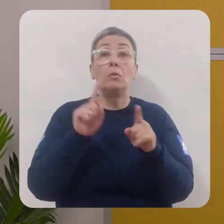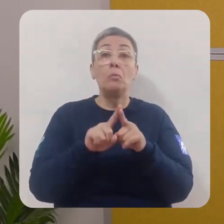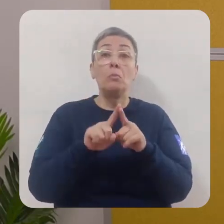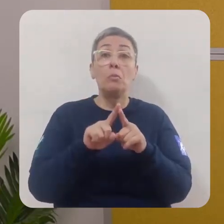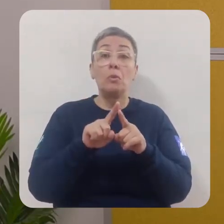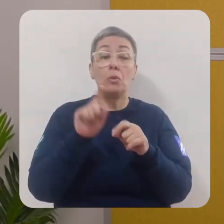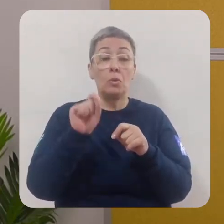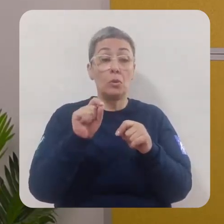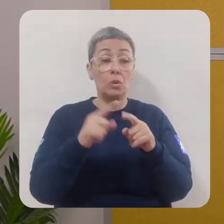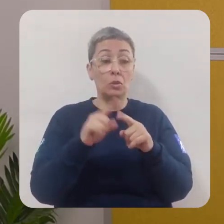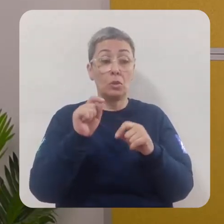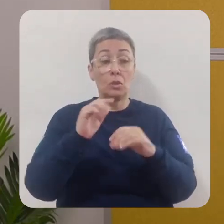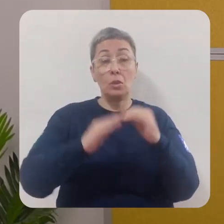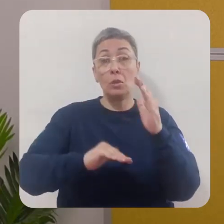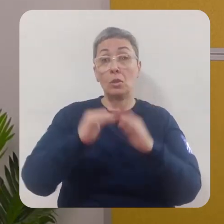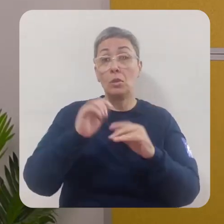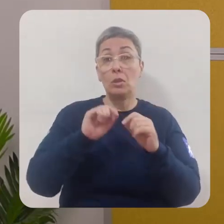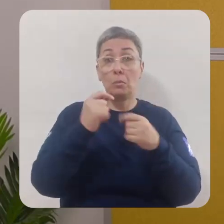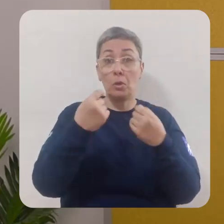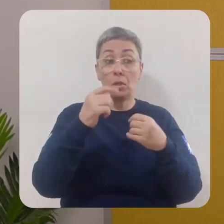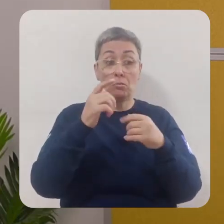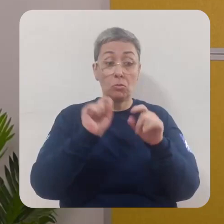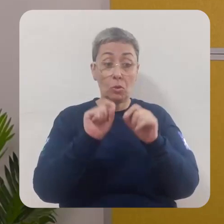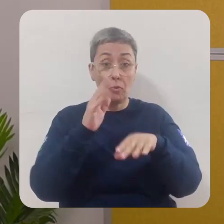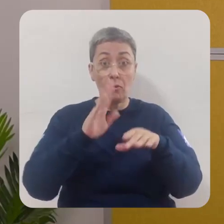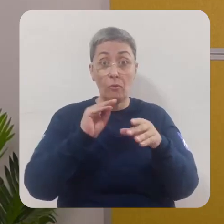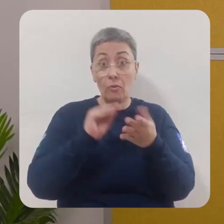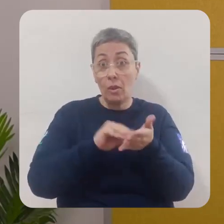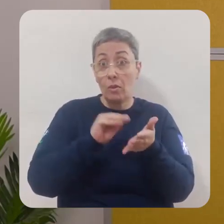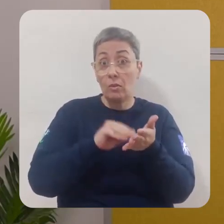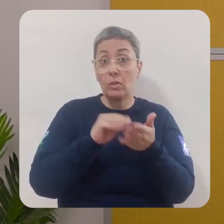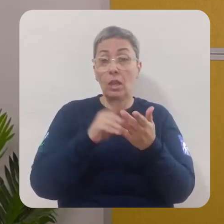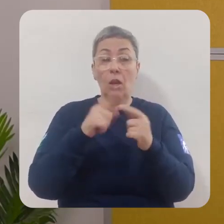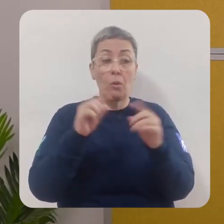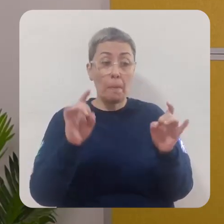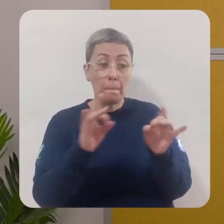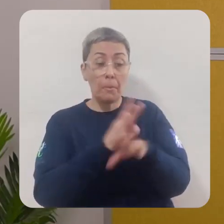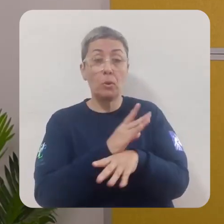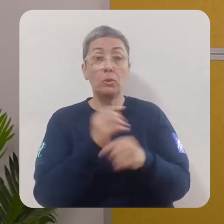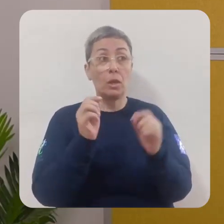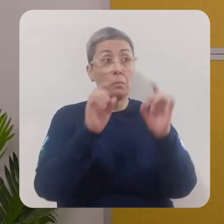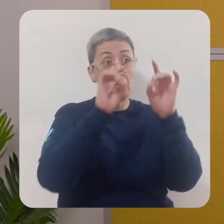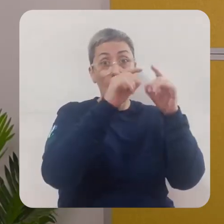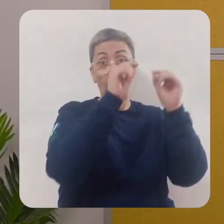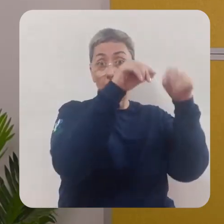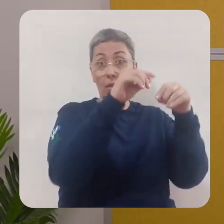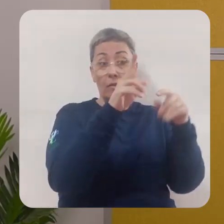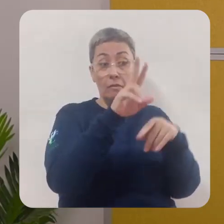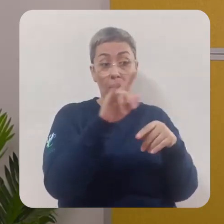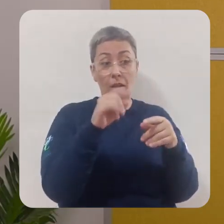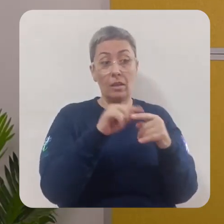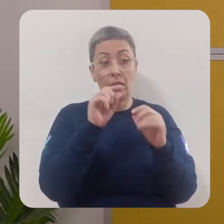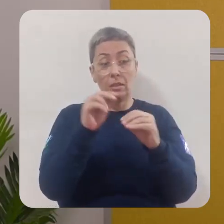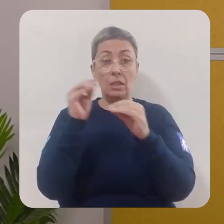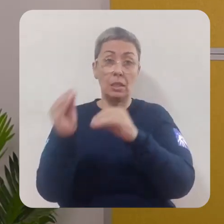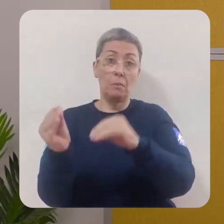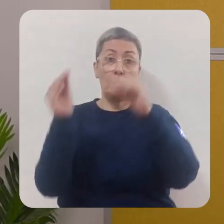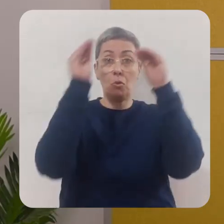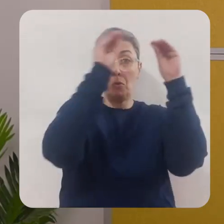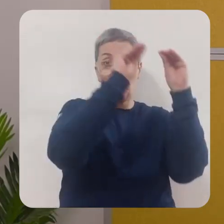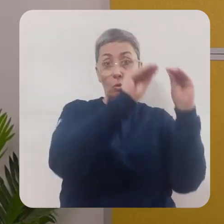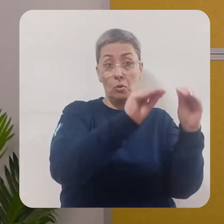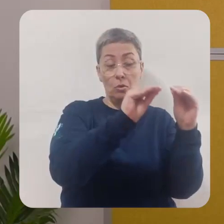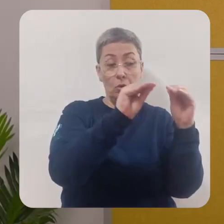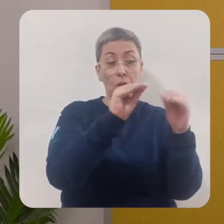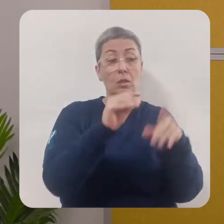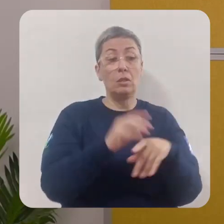eu posso ter, né, atividades para fazer, atividades realizadas. Então, eu posso tirar deste